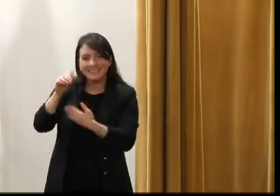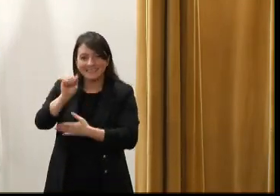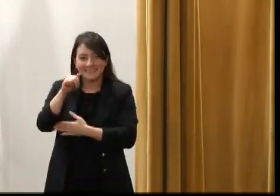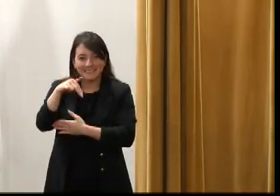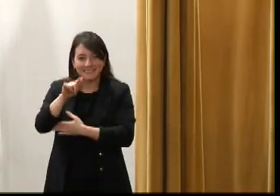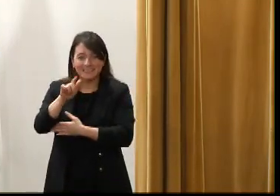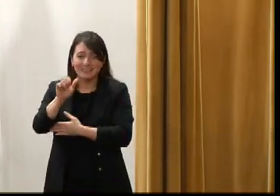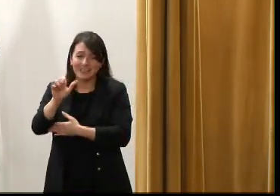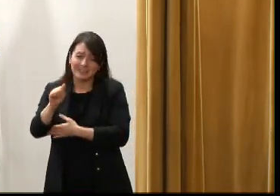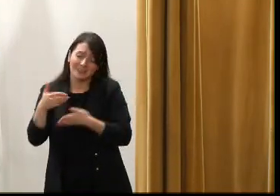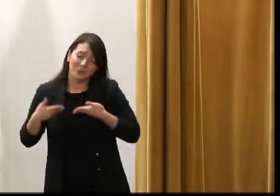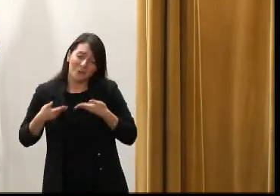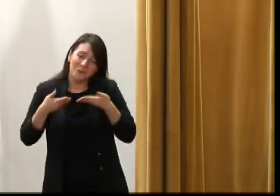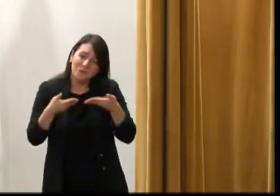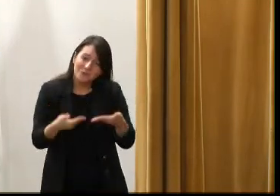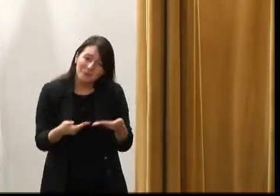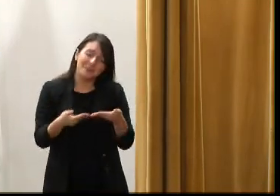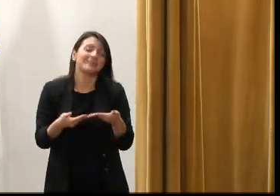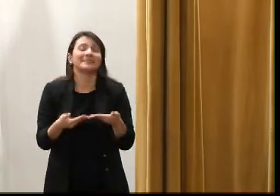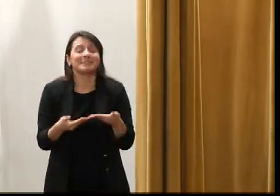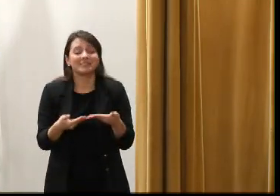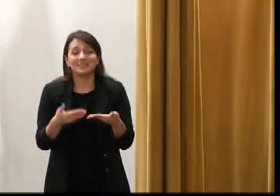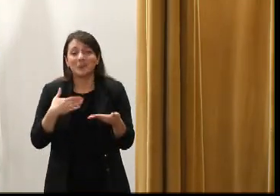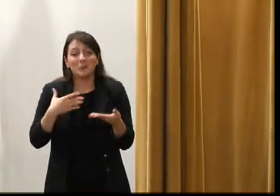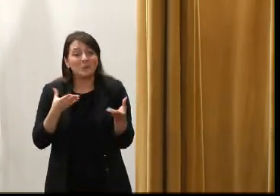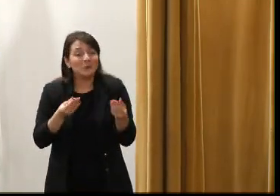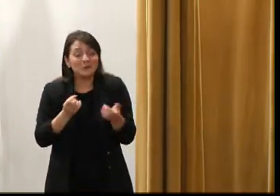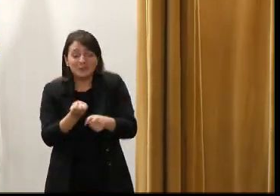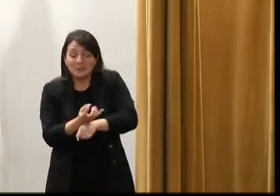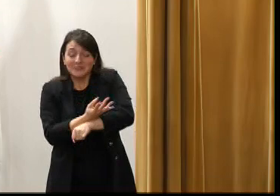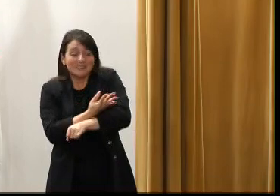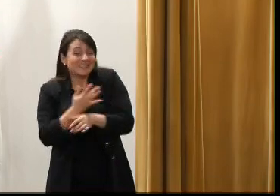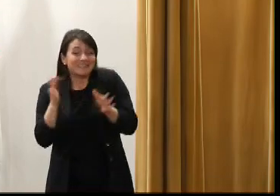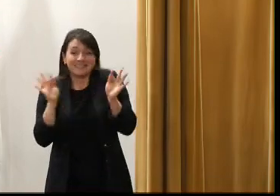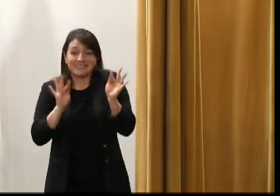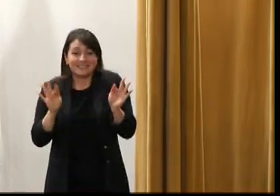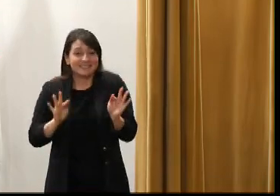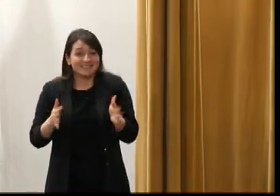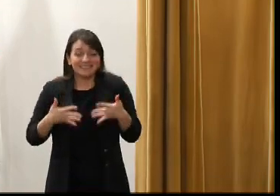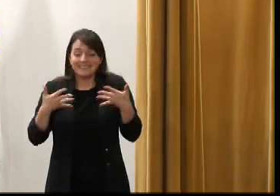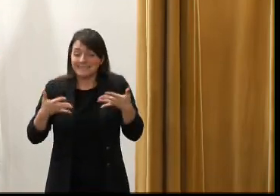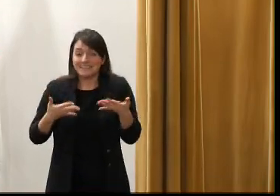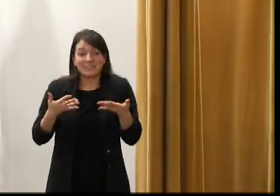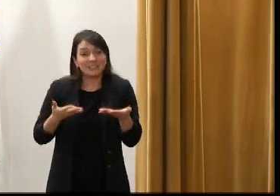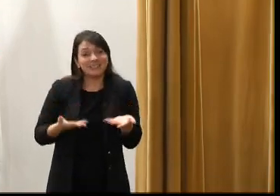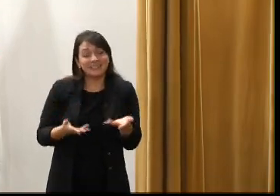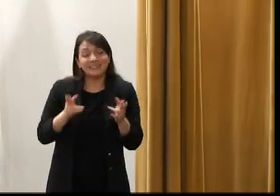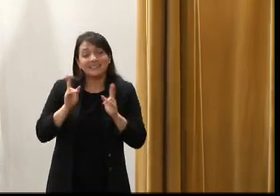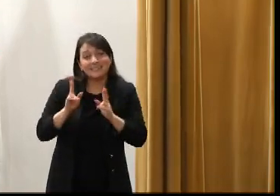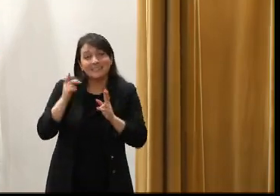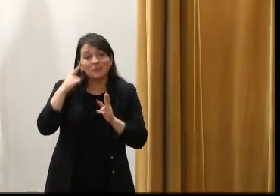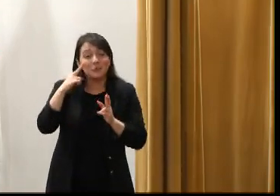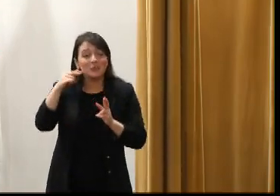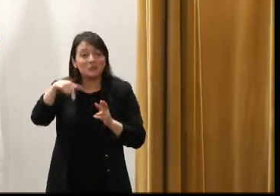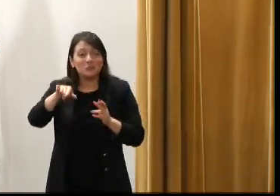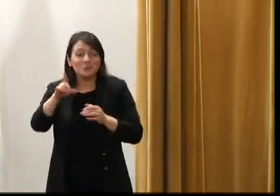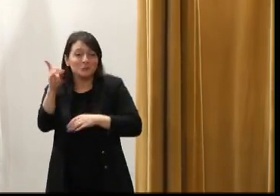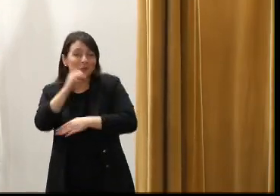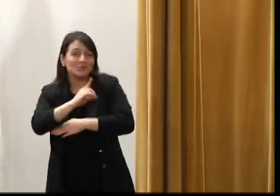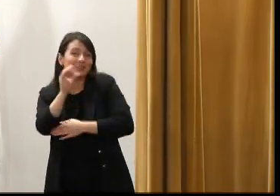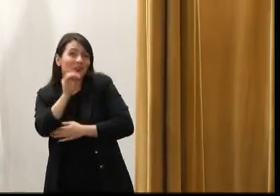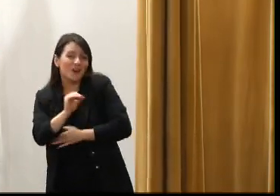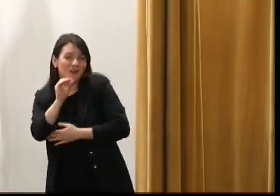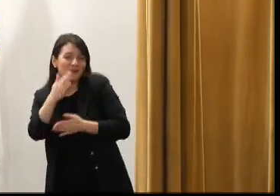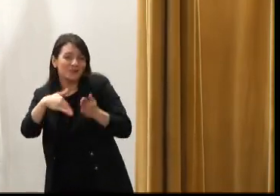especialmente a ti, pelo convite, que me deixou mais do que emocionada, feliz, né, e desejando um dia maravilhoso para todos